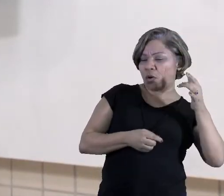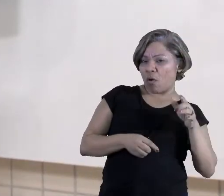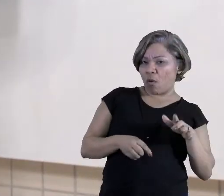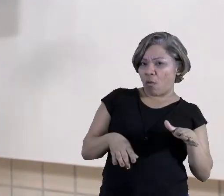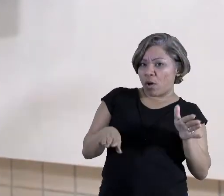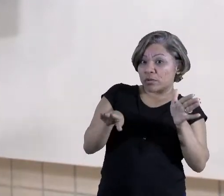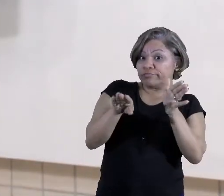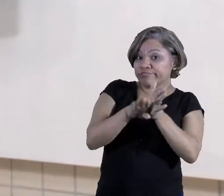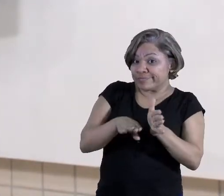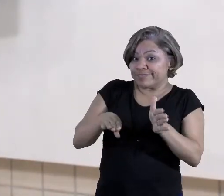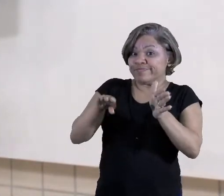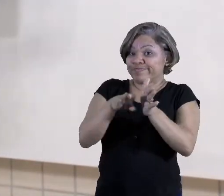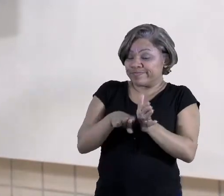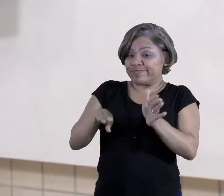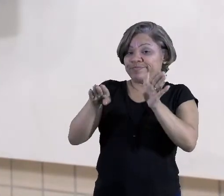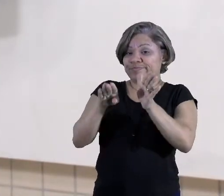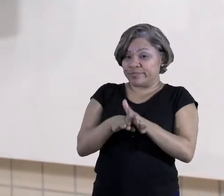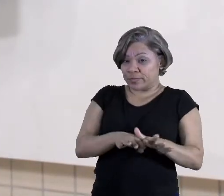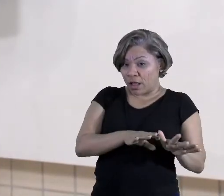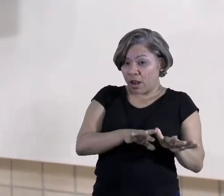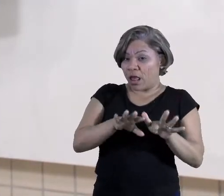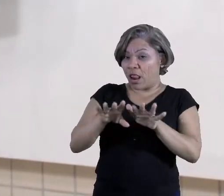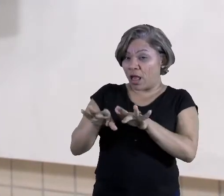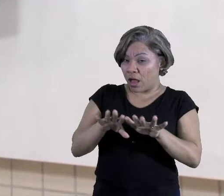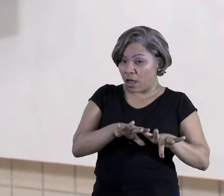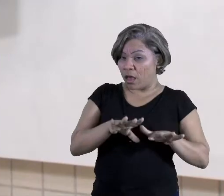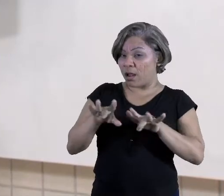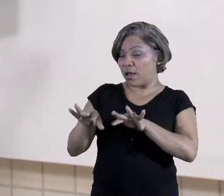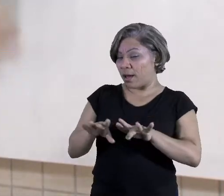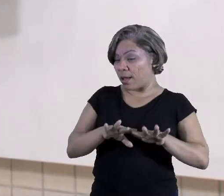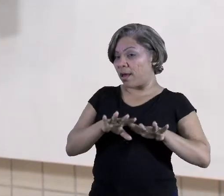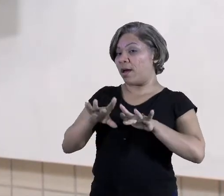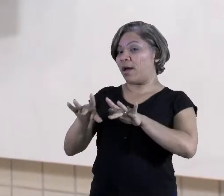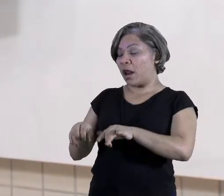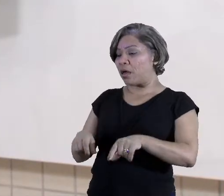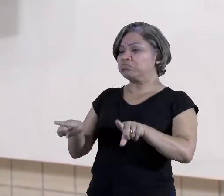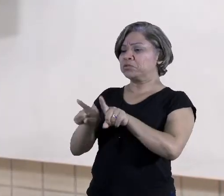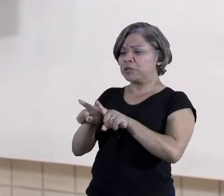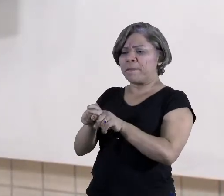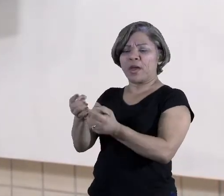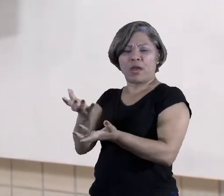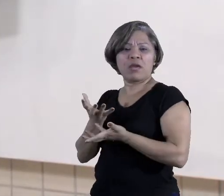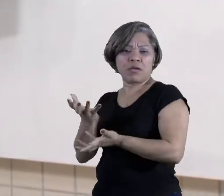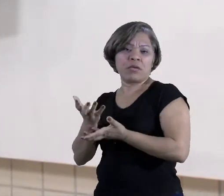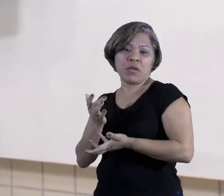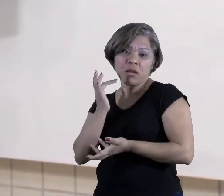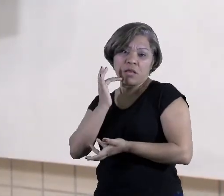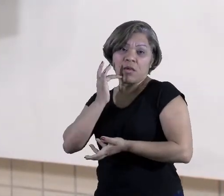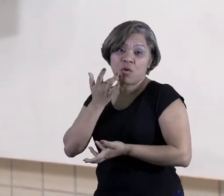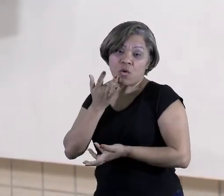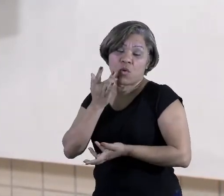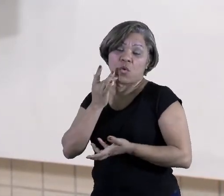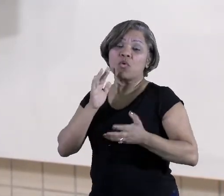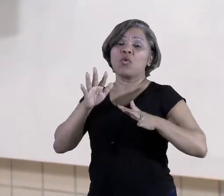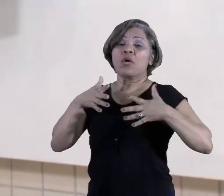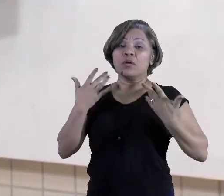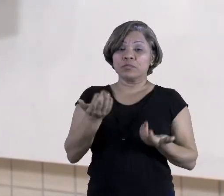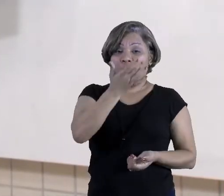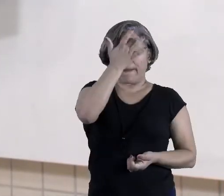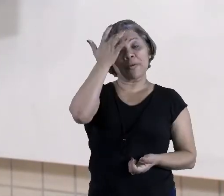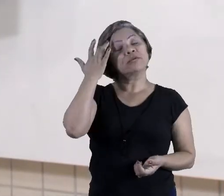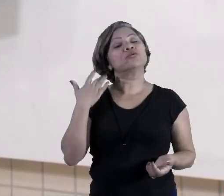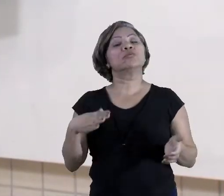regiões começaram a ir para a região de Minas Gerais para também explorar o ouro. Então, essas pessoas que eram chegadas de